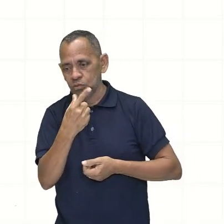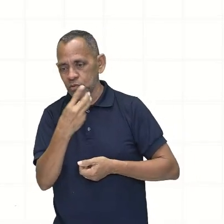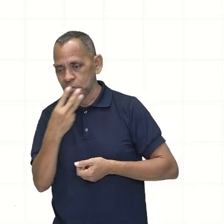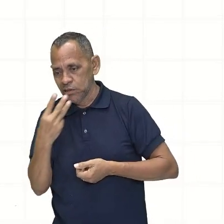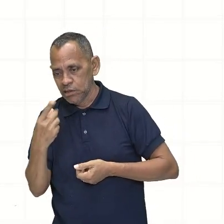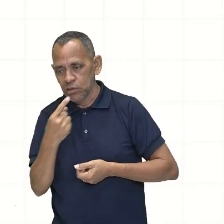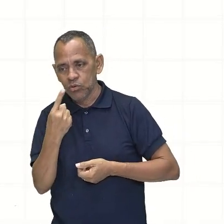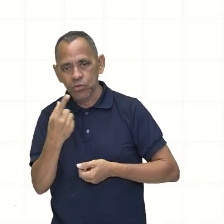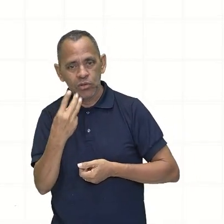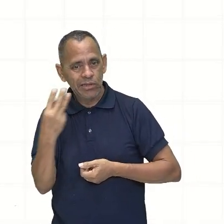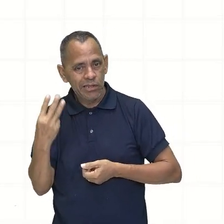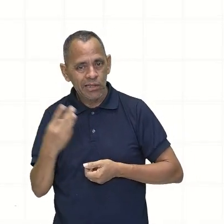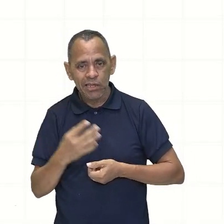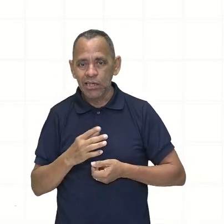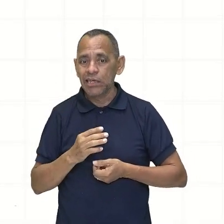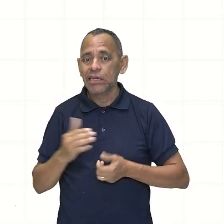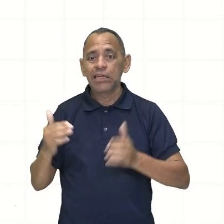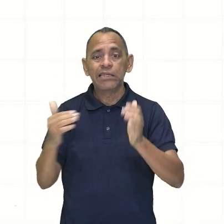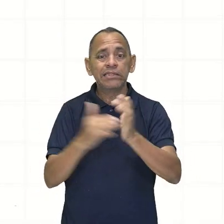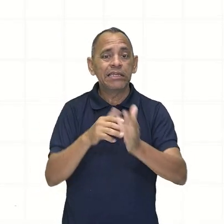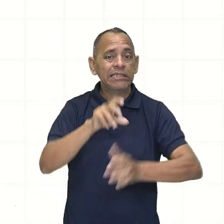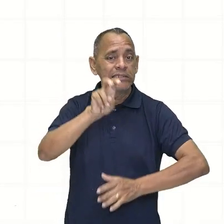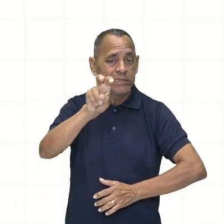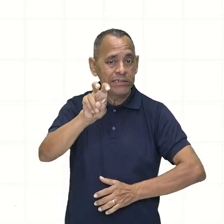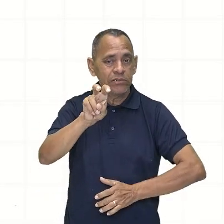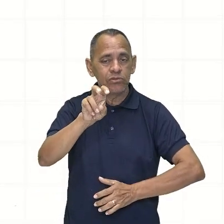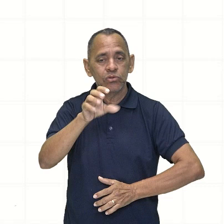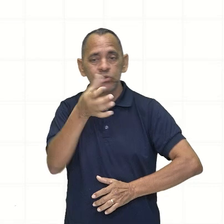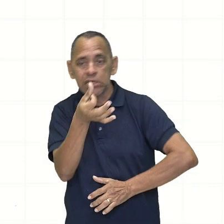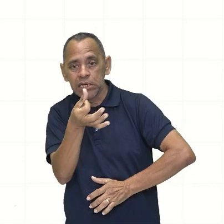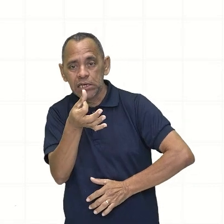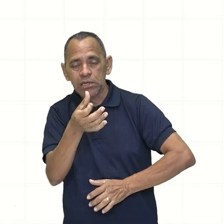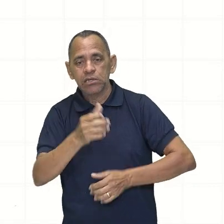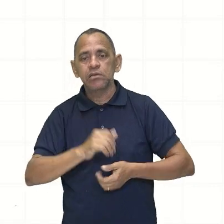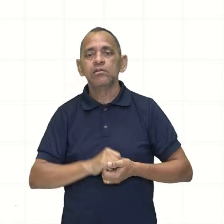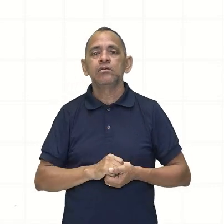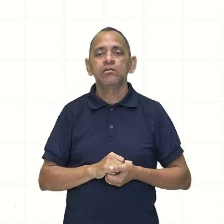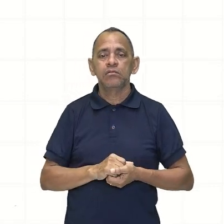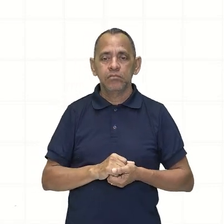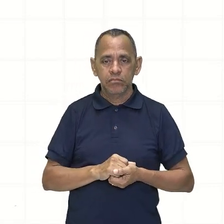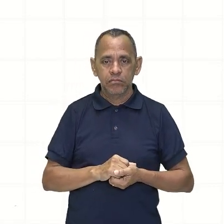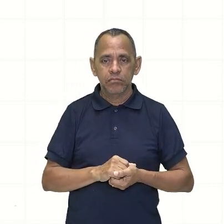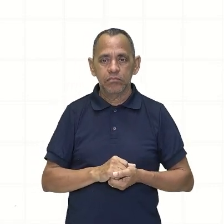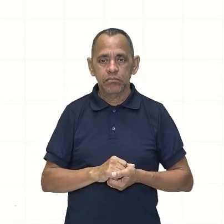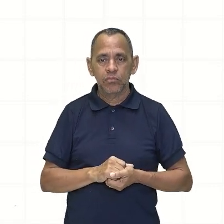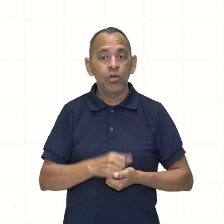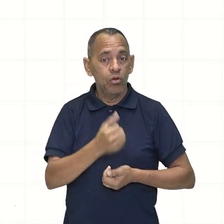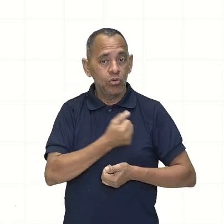3 vezes, 4, 5, 6 vezes o número